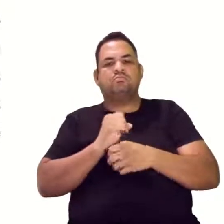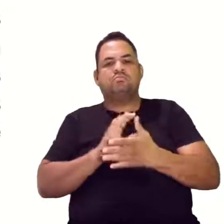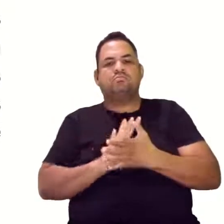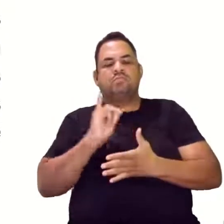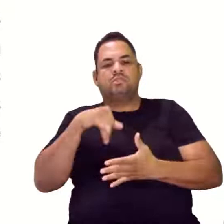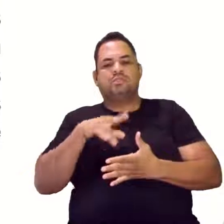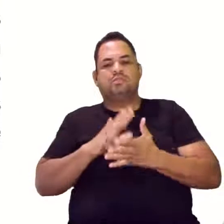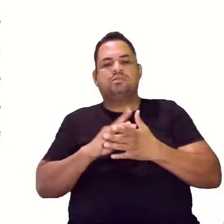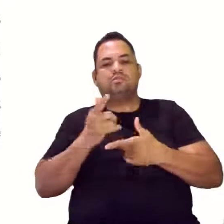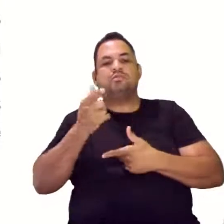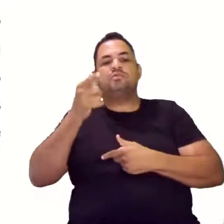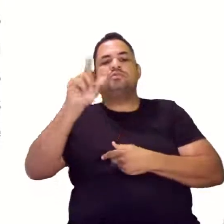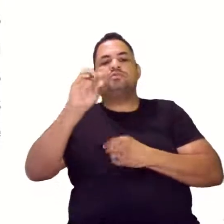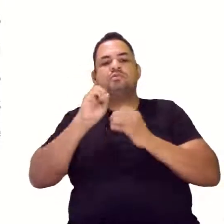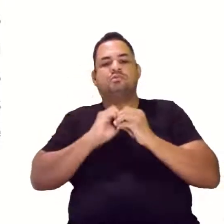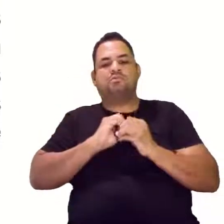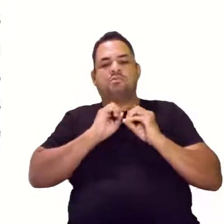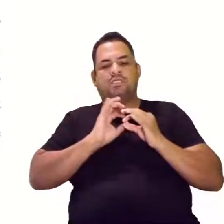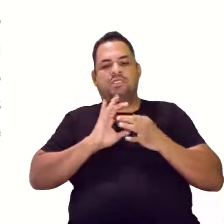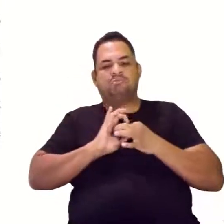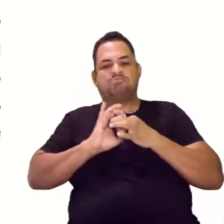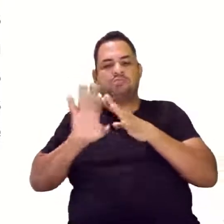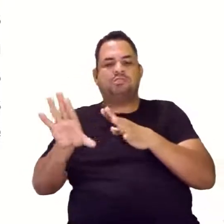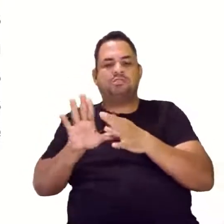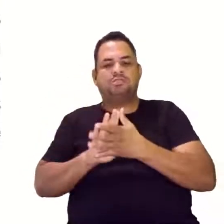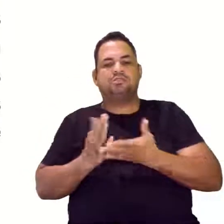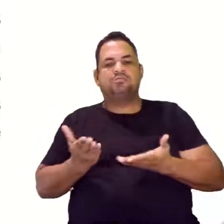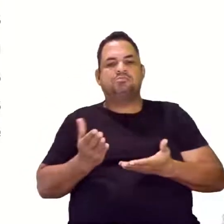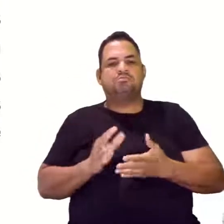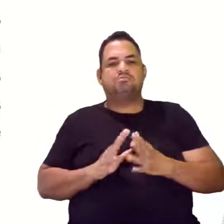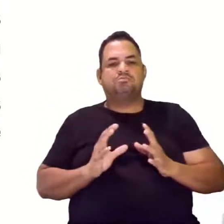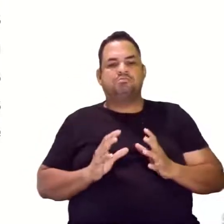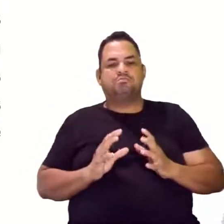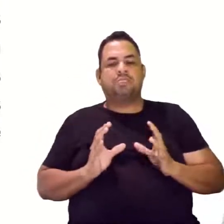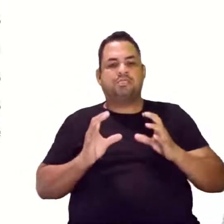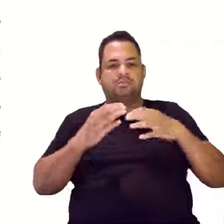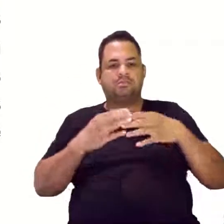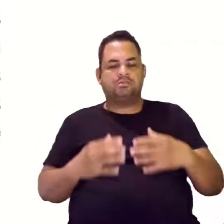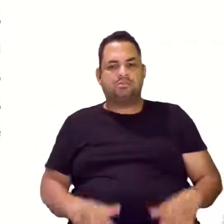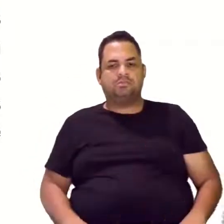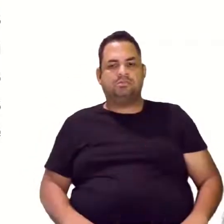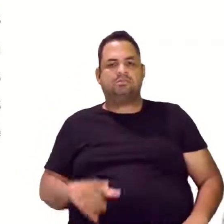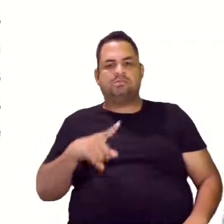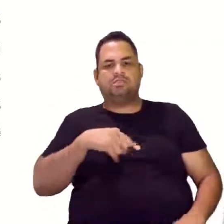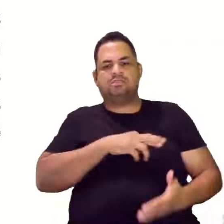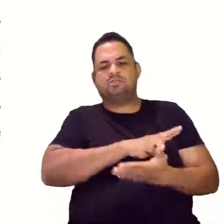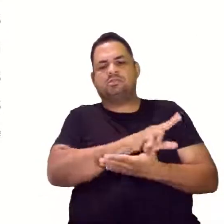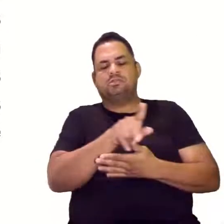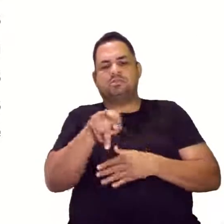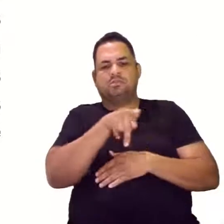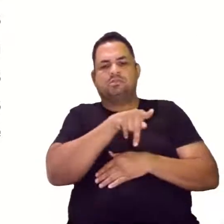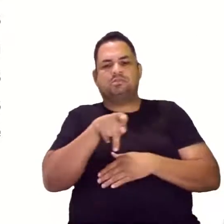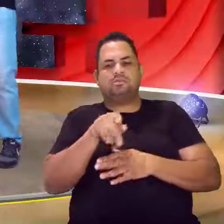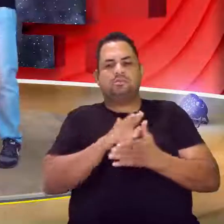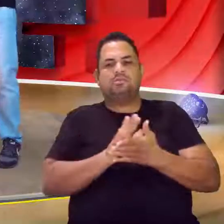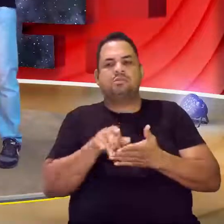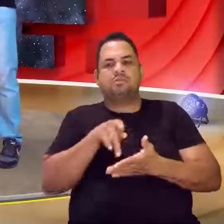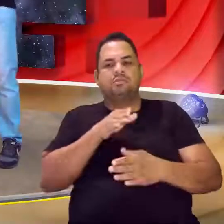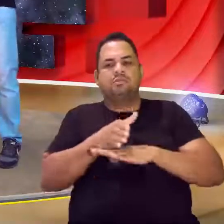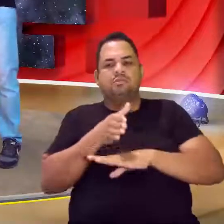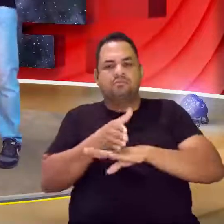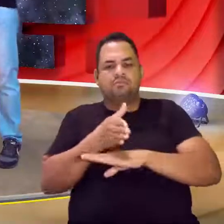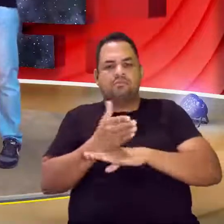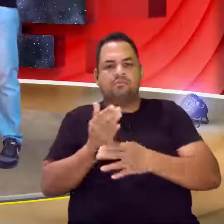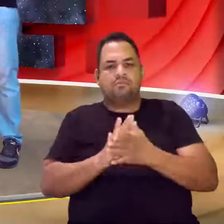Instituto. O restante é descartado pela organização. Então, tem muitos professores que participam dessa criação,